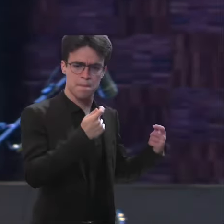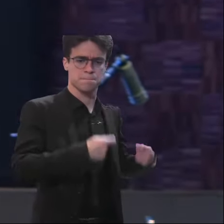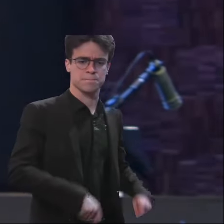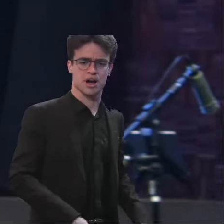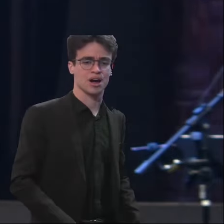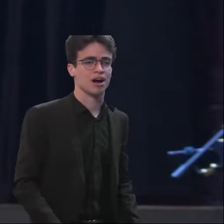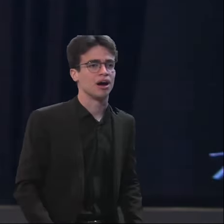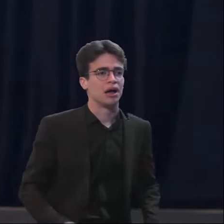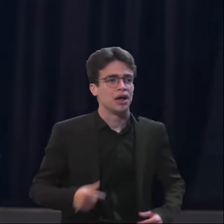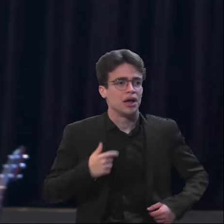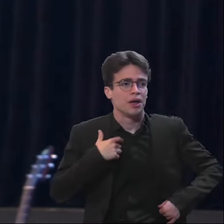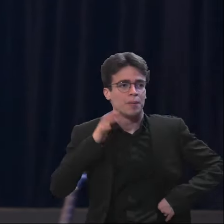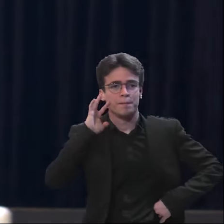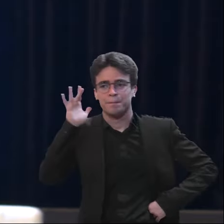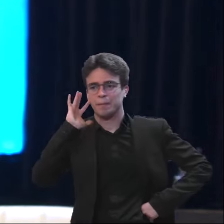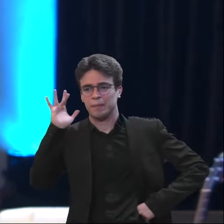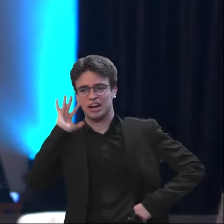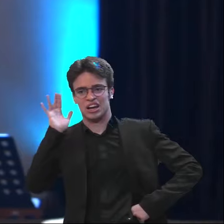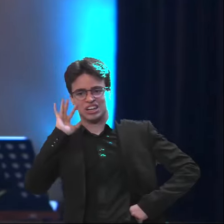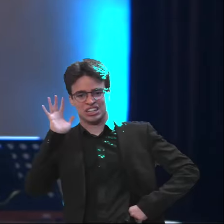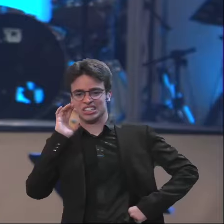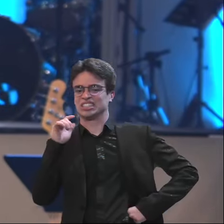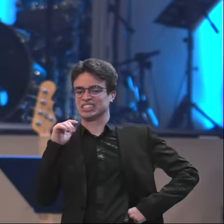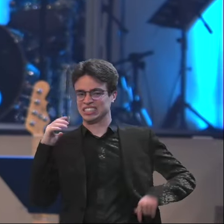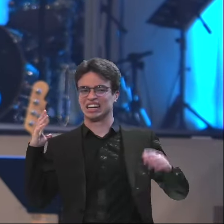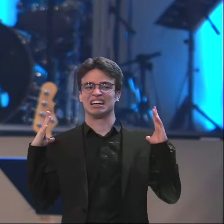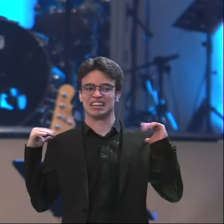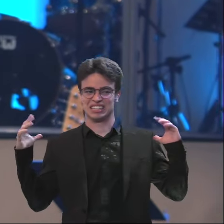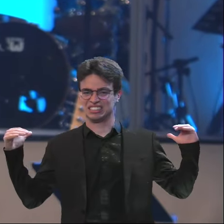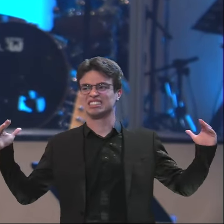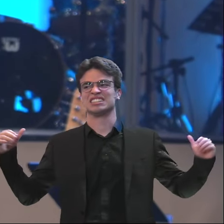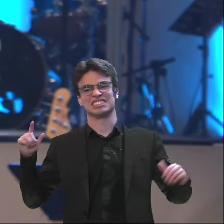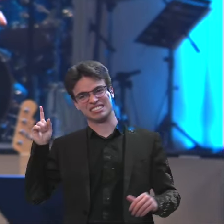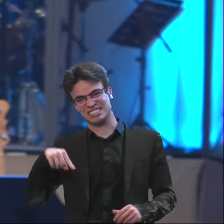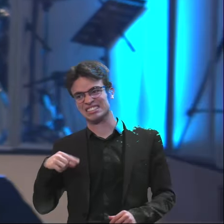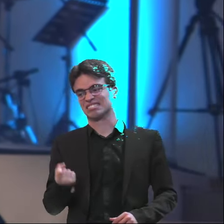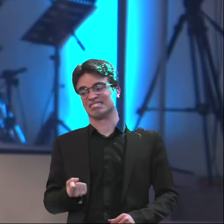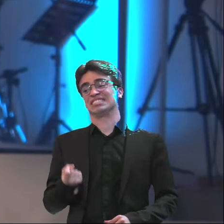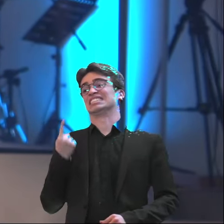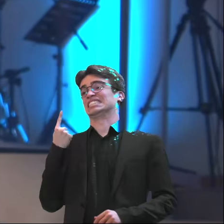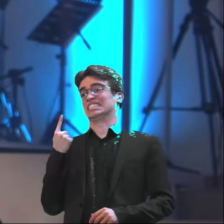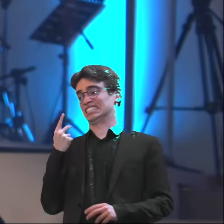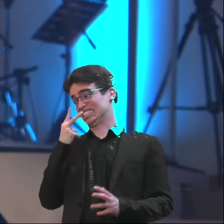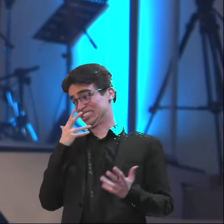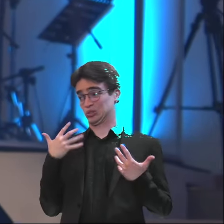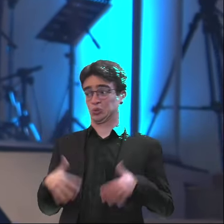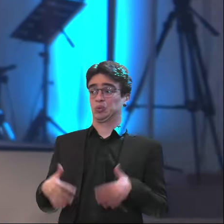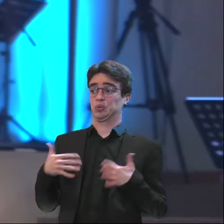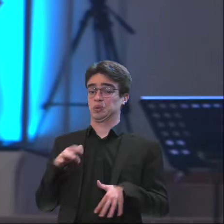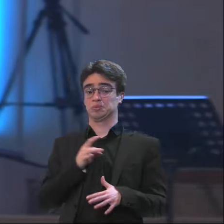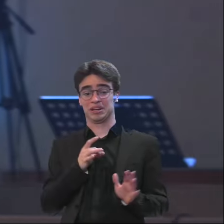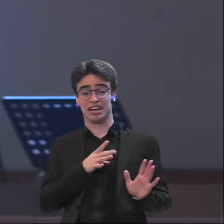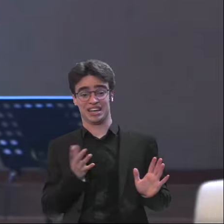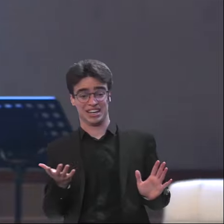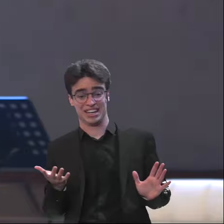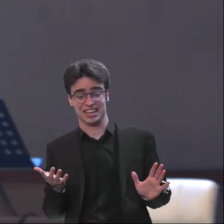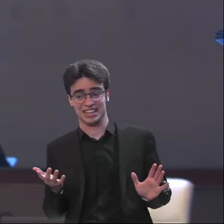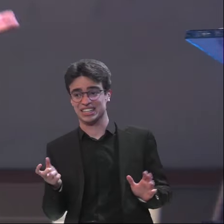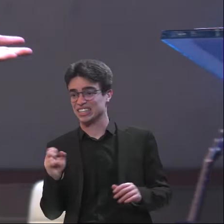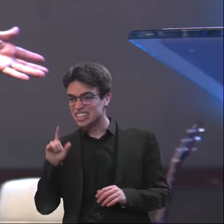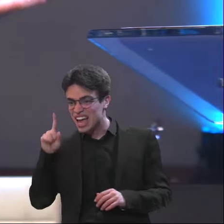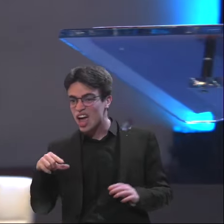Eles devem ser umas figuras um tanto quanto amedrontadoras. Se os anjos são assim,